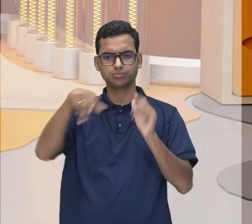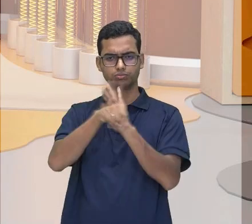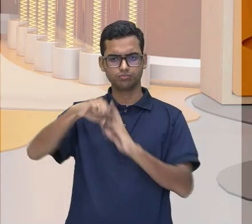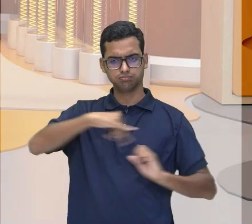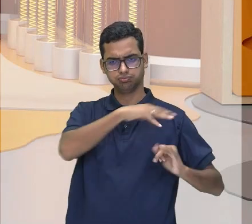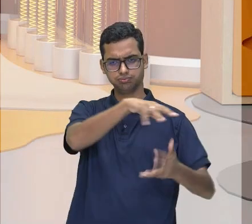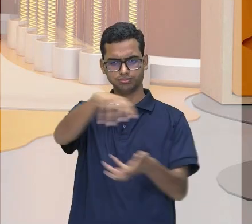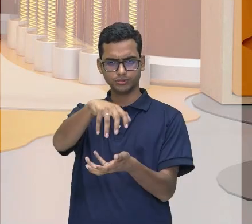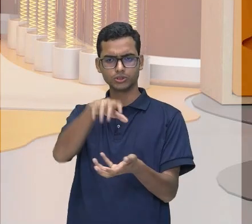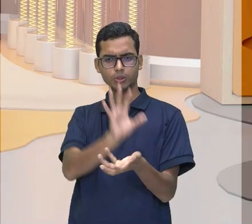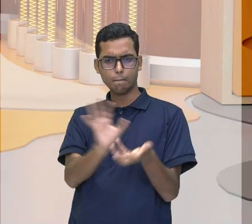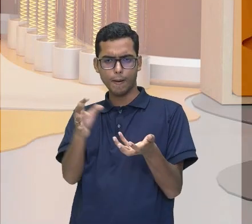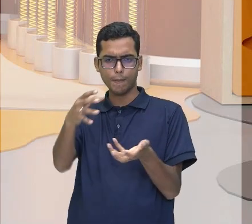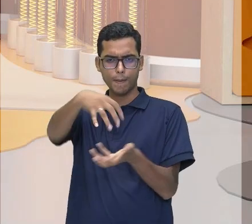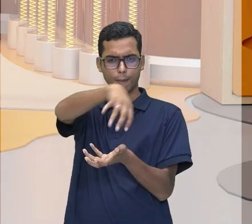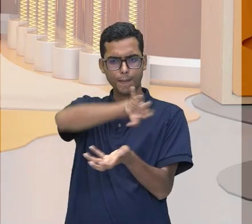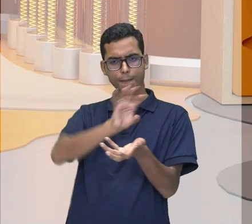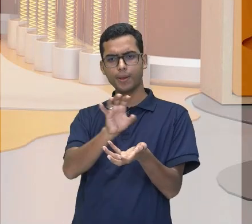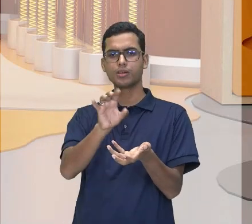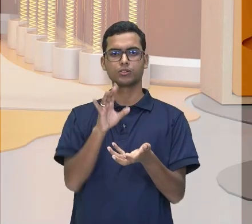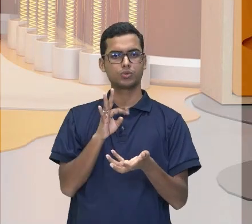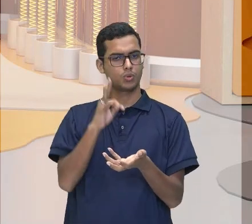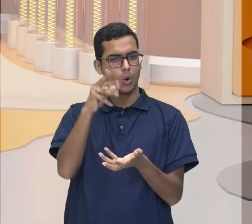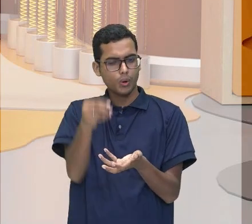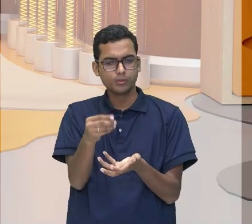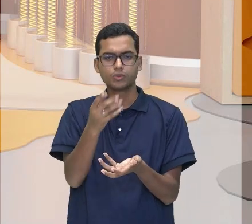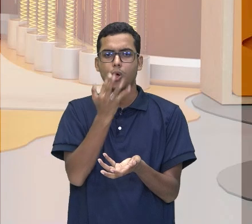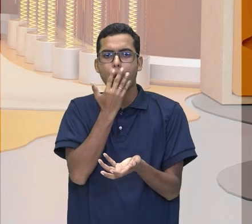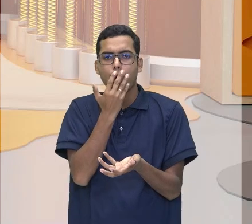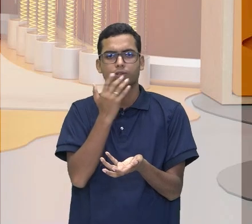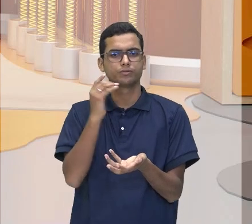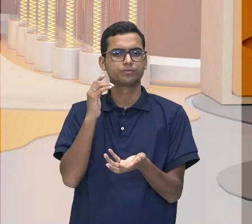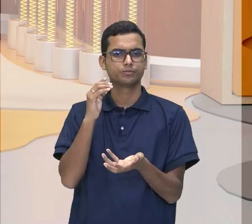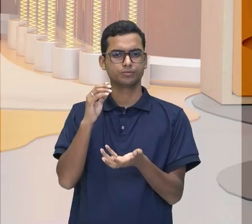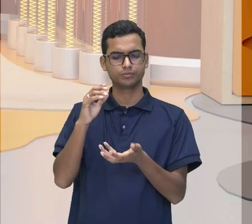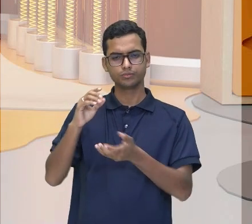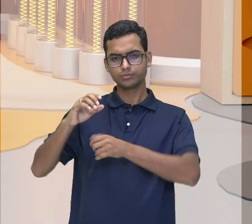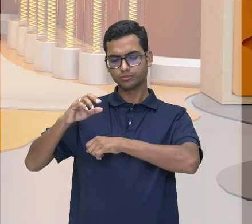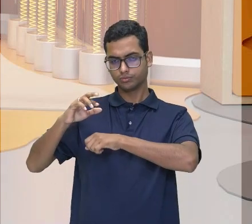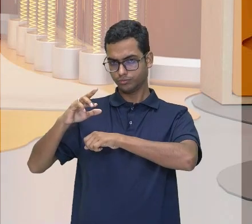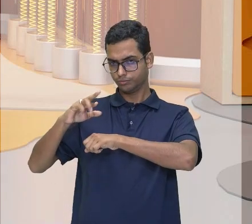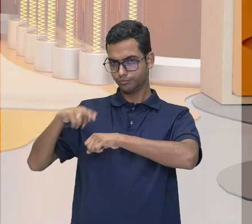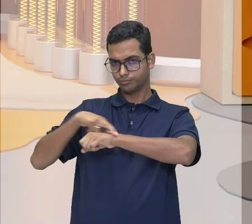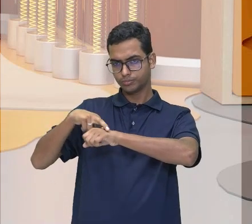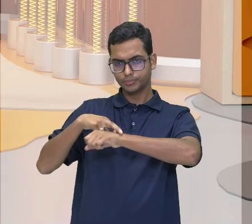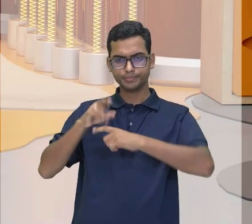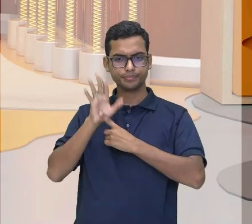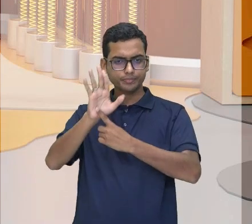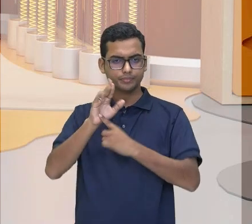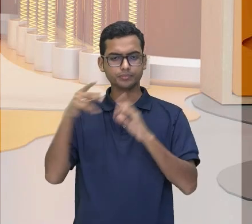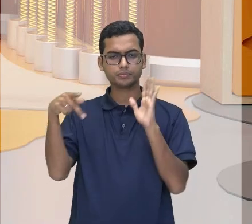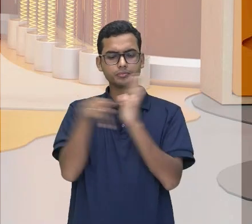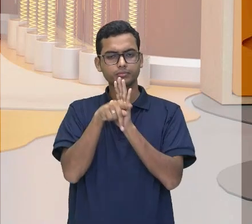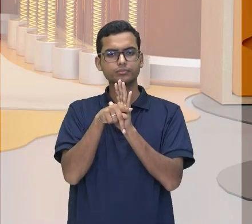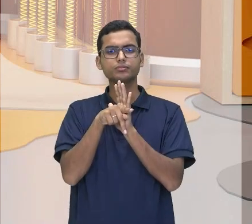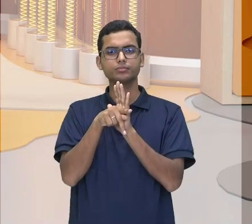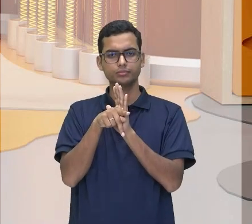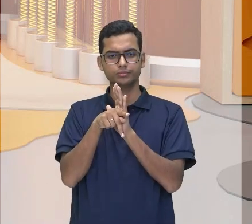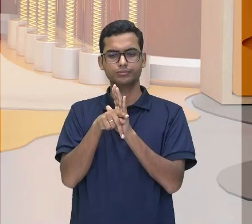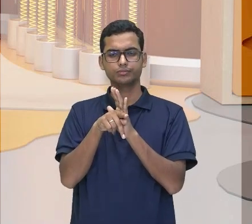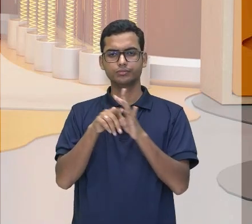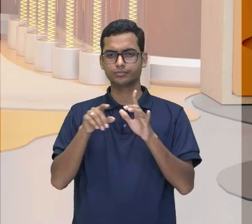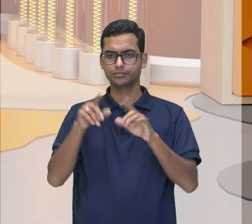esse continente aqui embaixo, roxinho, que justamente está mostrando aí a Austrália, é a Oceania,